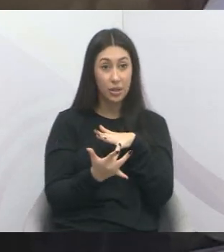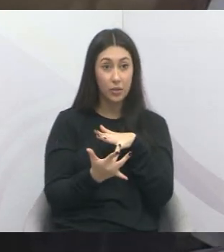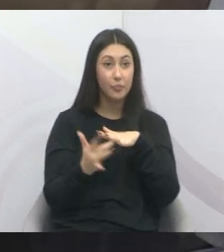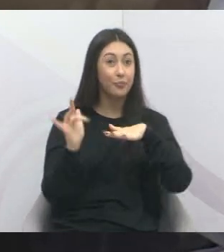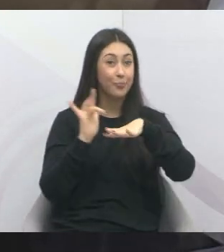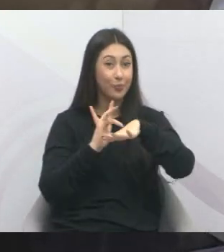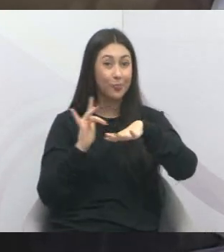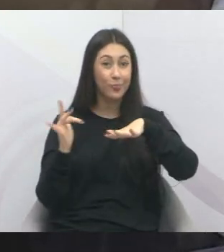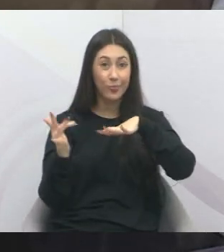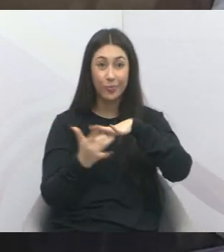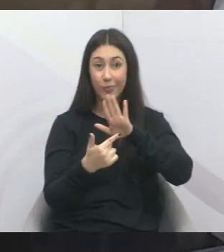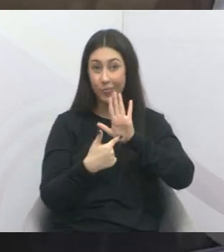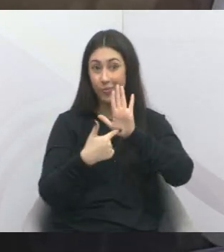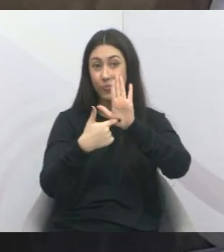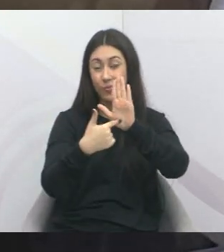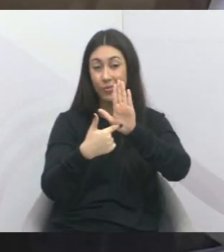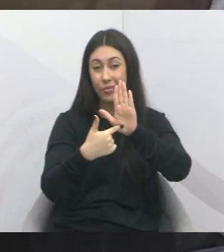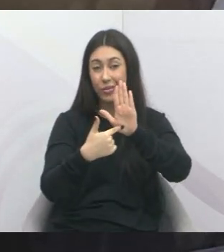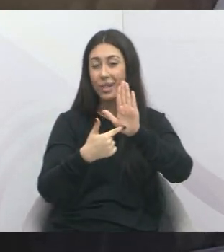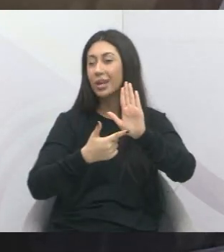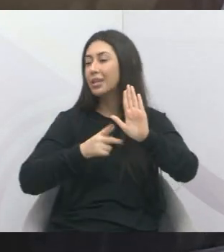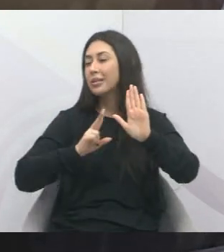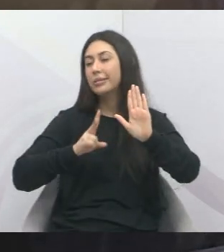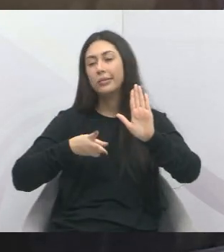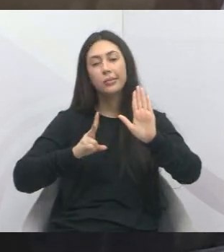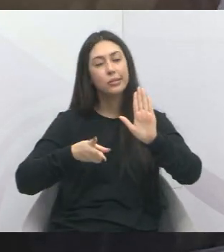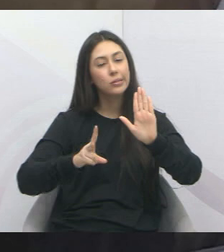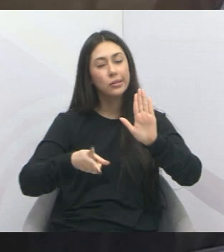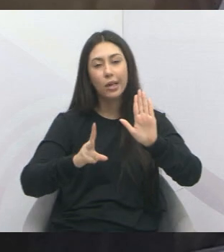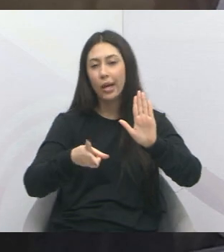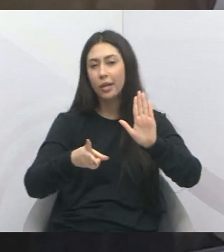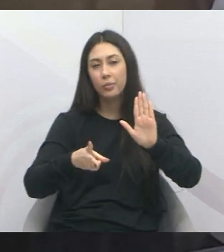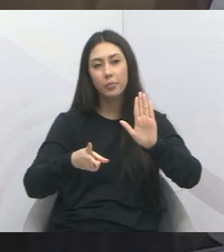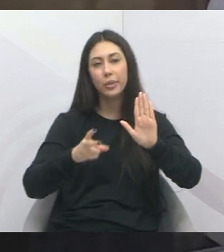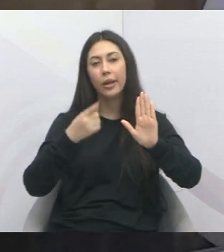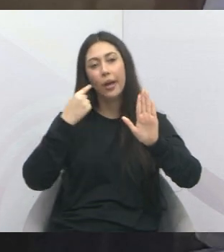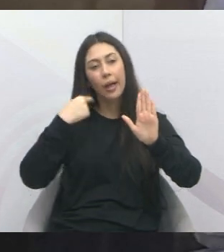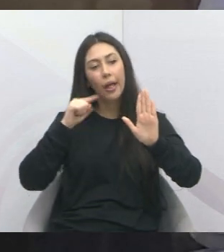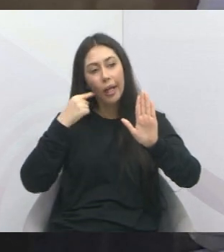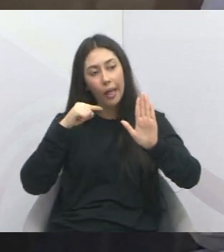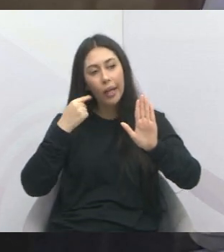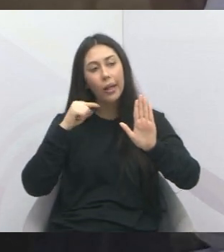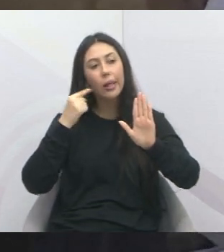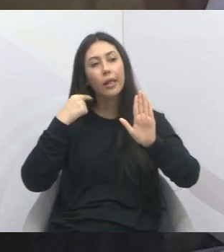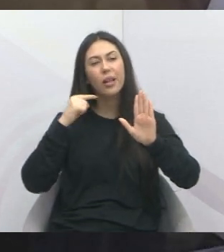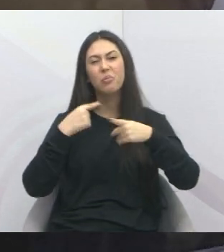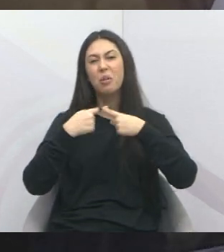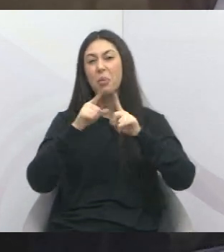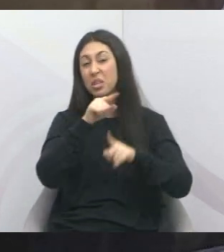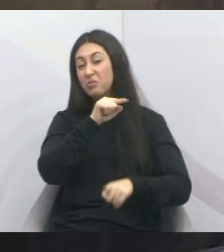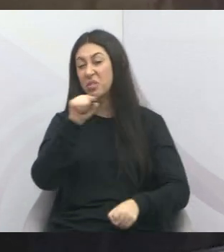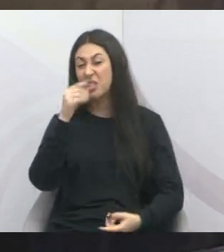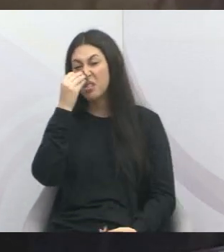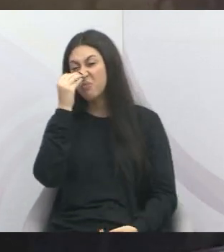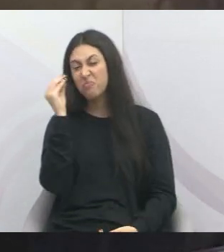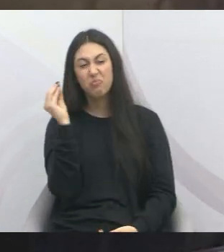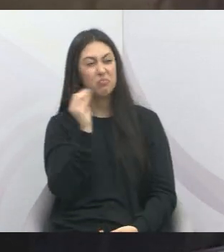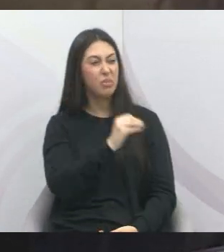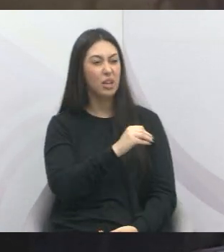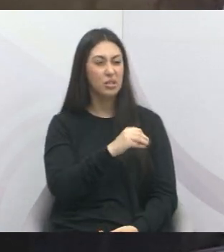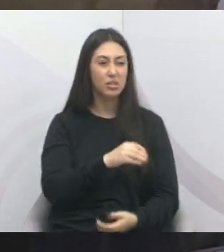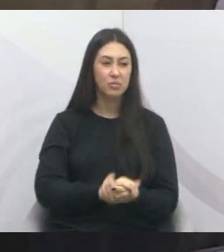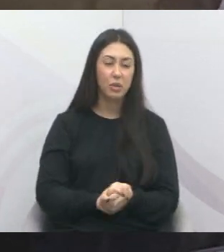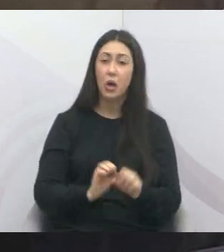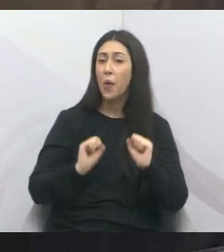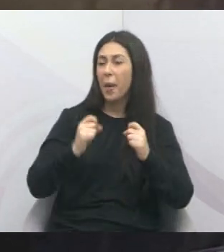redes sociais aqui, ó, está virando rotina na vida dos senhores e das senhoras, que não está nem perturbando mais a vida da saúde da cidade.